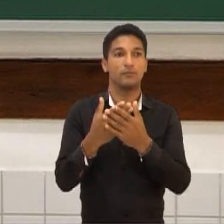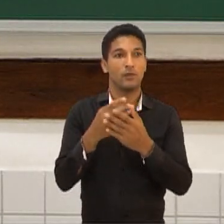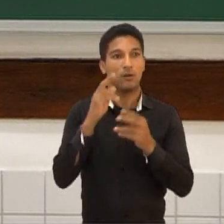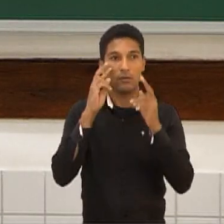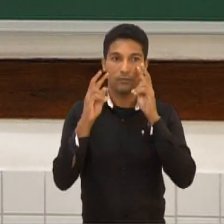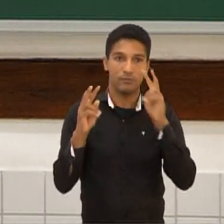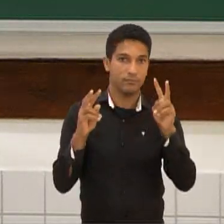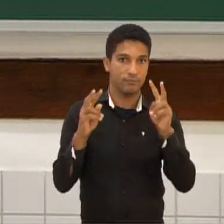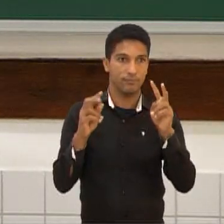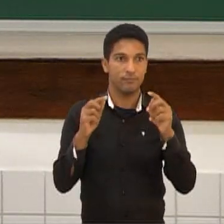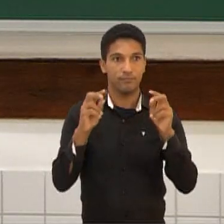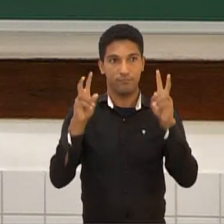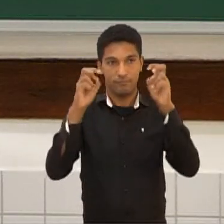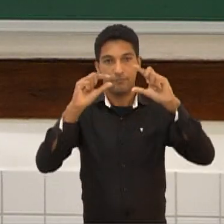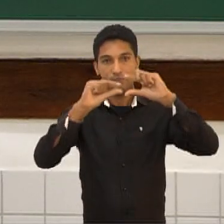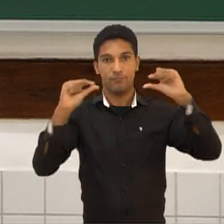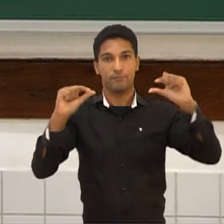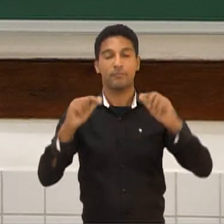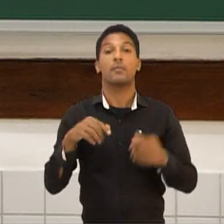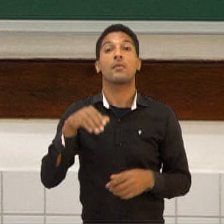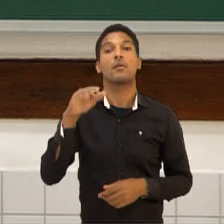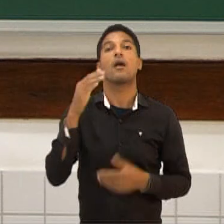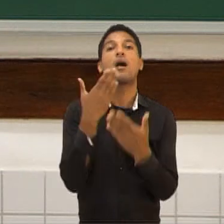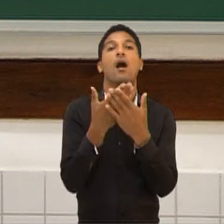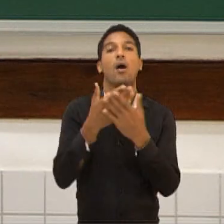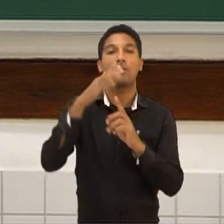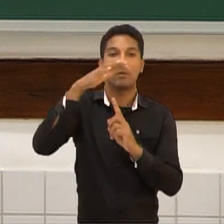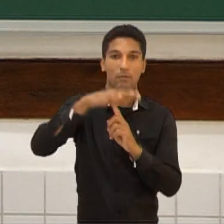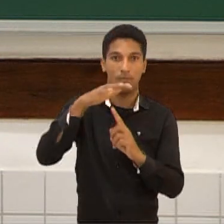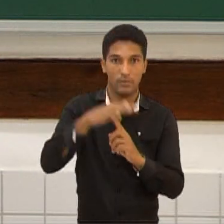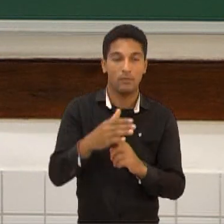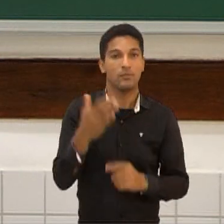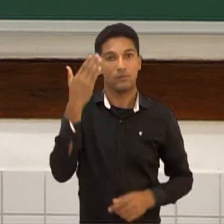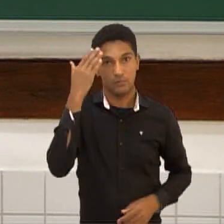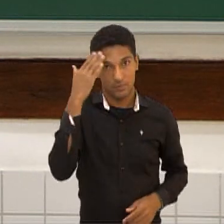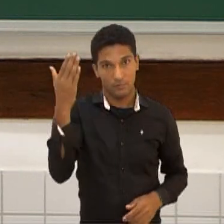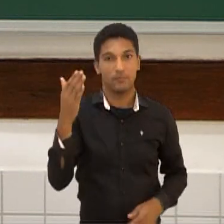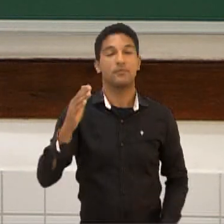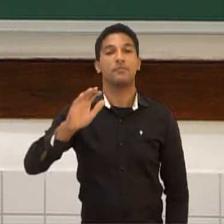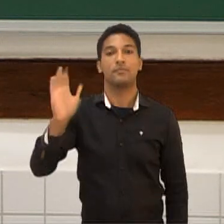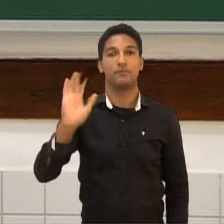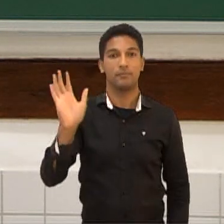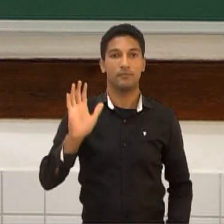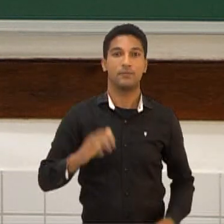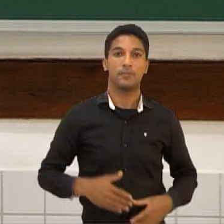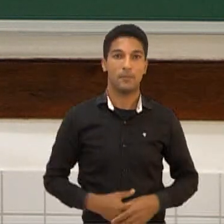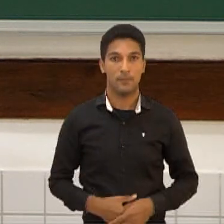E essa foi mais uma aula Paraná para vocês aí. Muito obrigado, pessoal, e até a próxima.